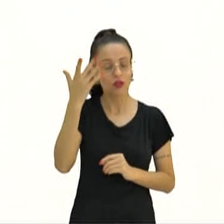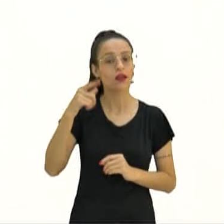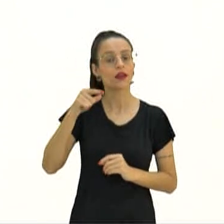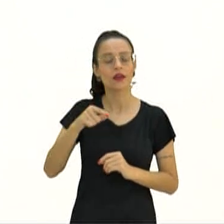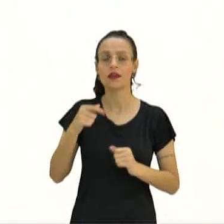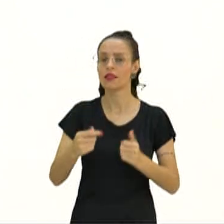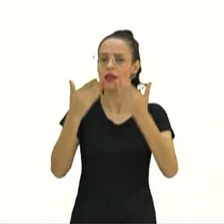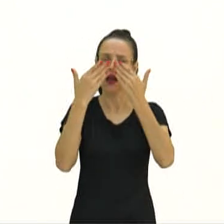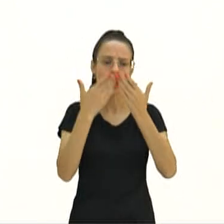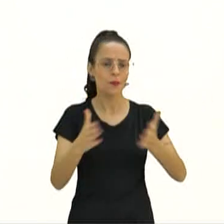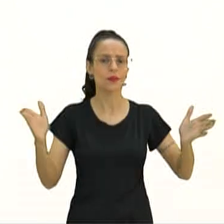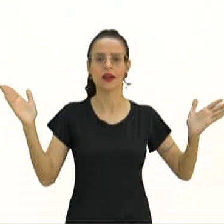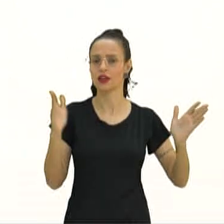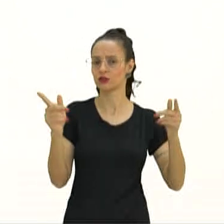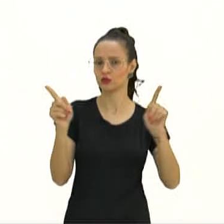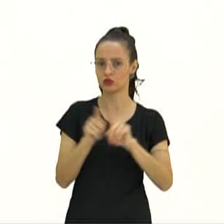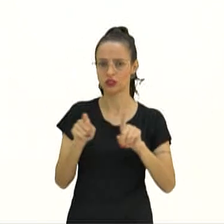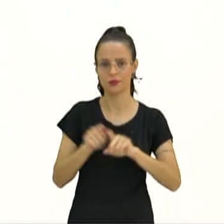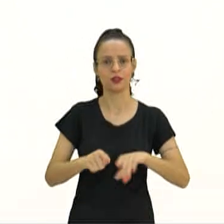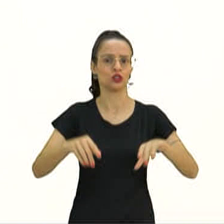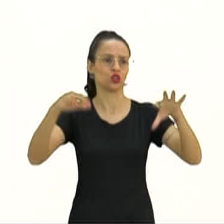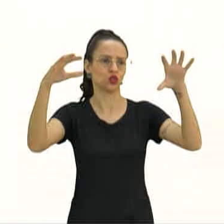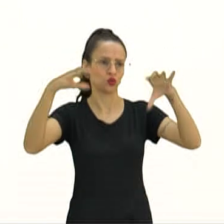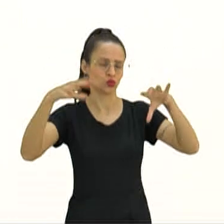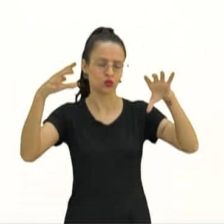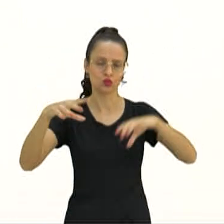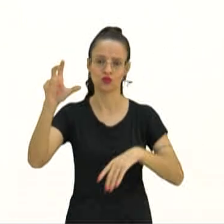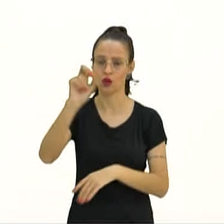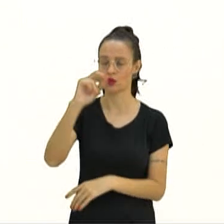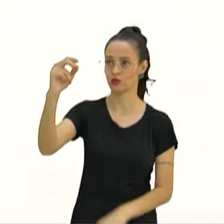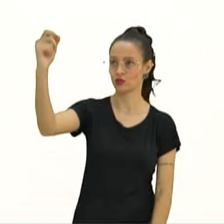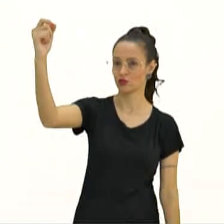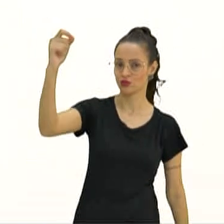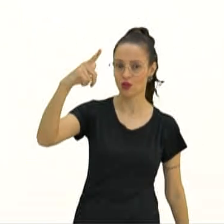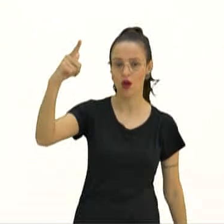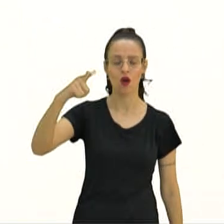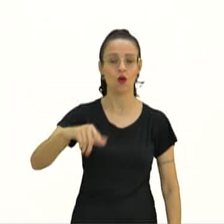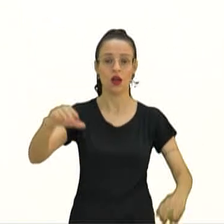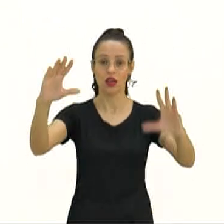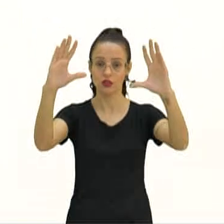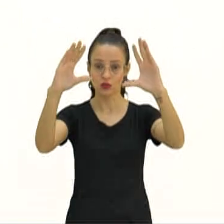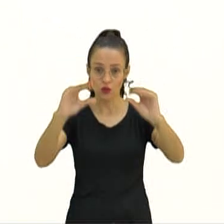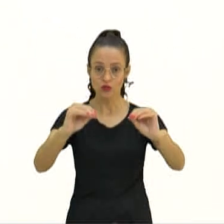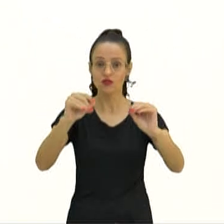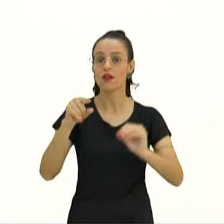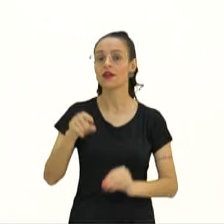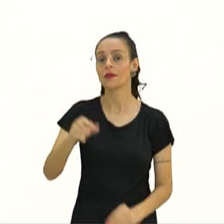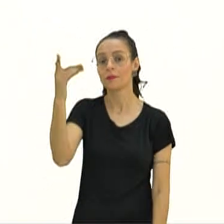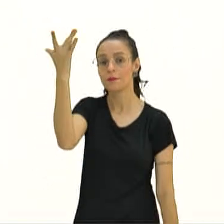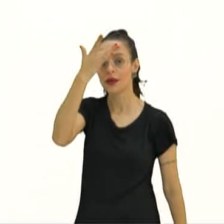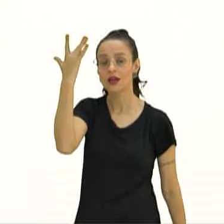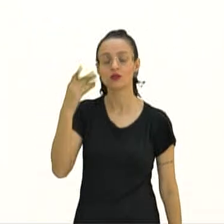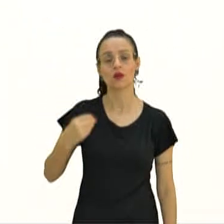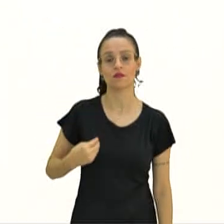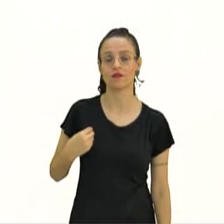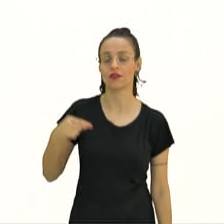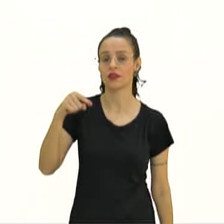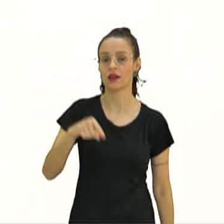espaço aberto também. Se tivesse chovendo, tivesse sol, tivesse à noite, né? O público ficava